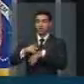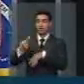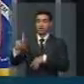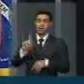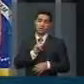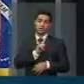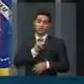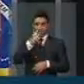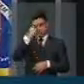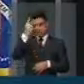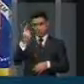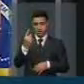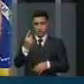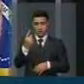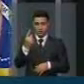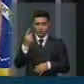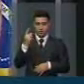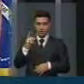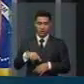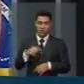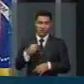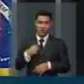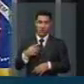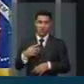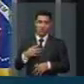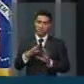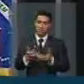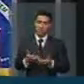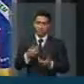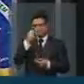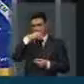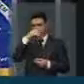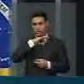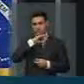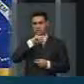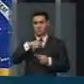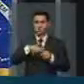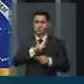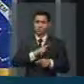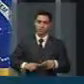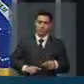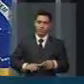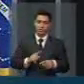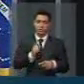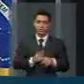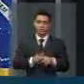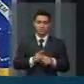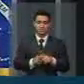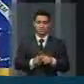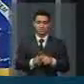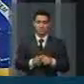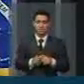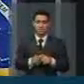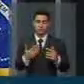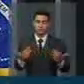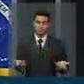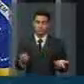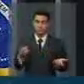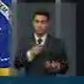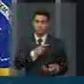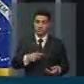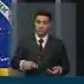Executivo. Isto é uma forma intransigente de governar, colocando na Praça dos Três Poderes